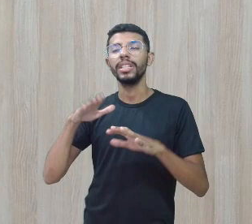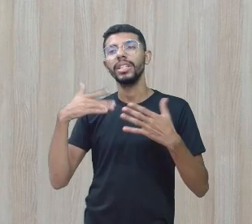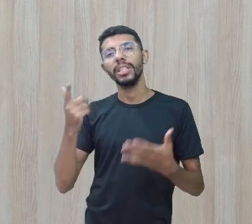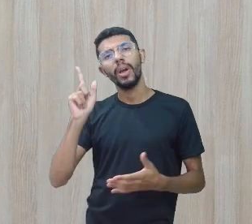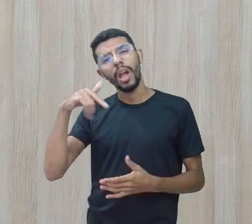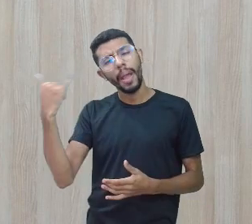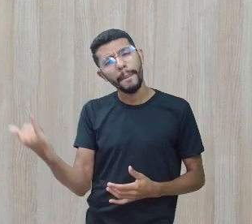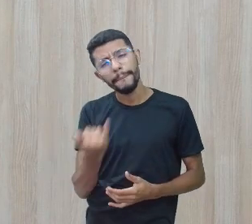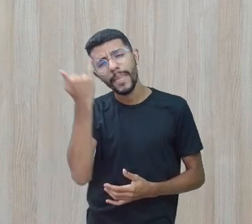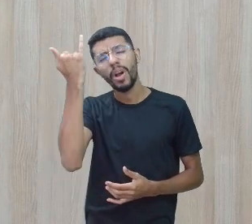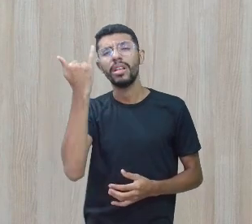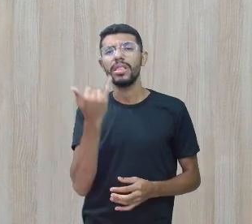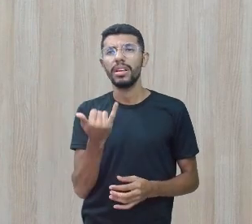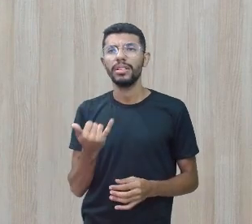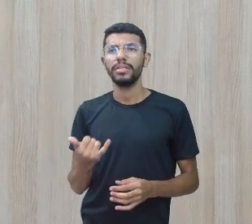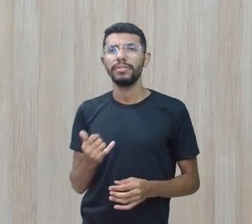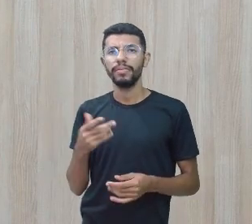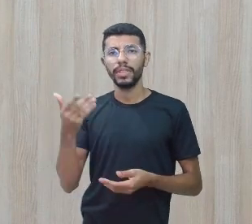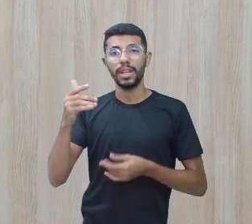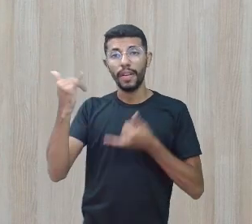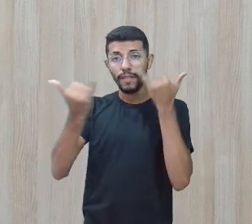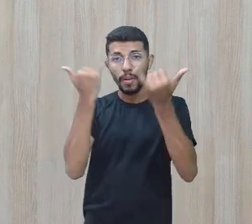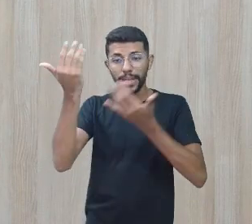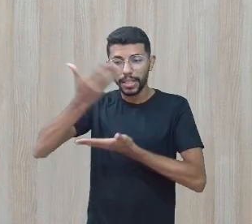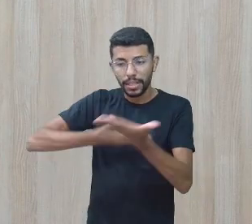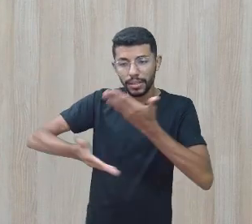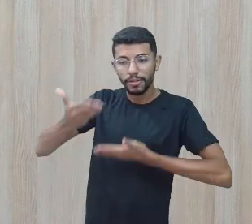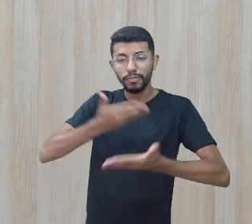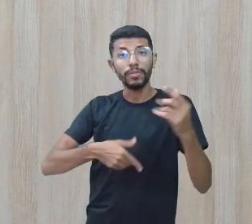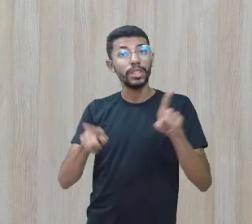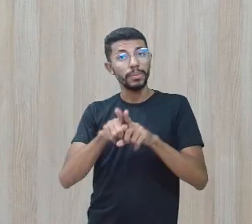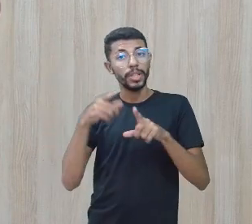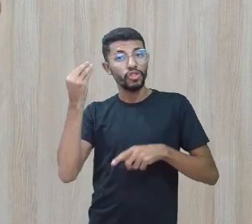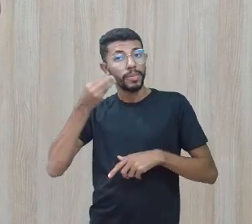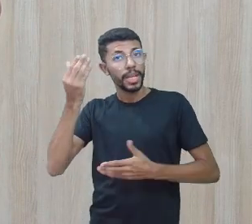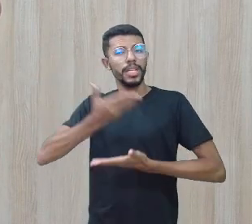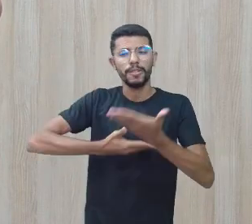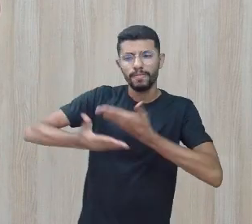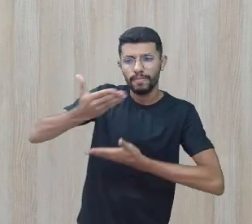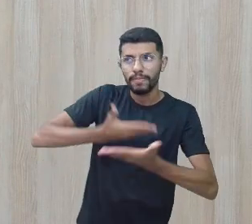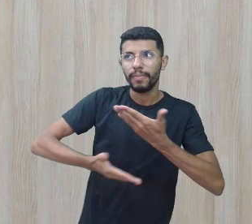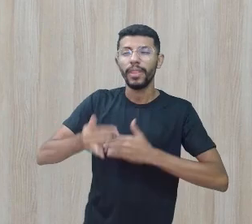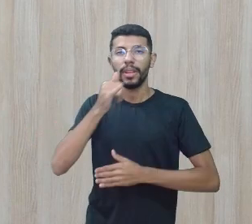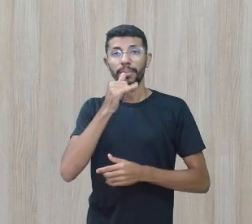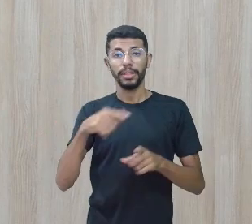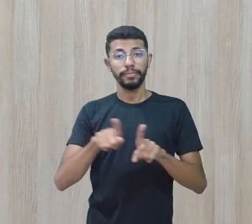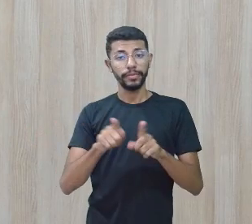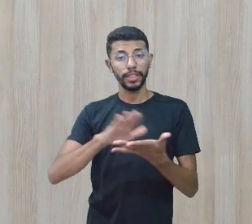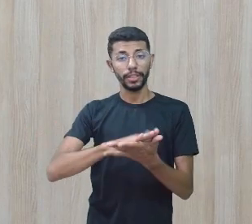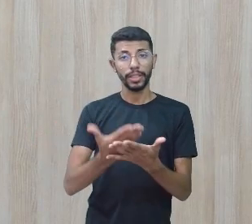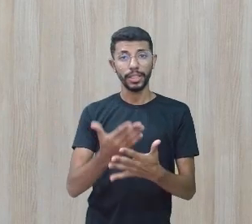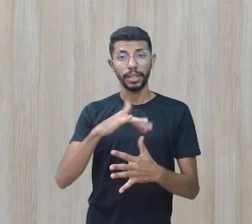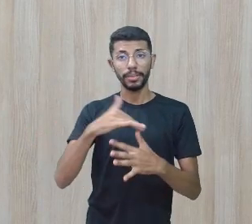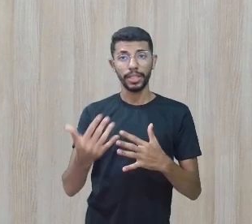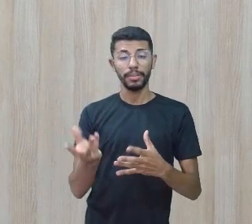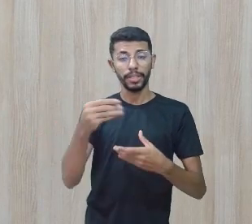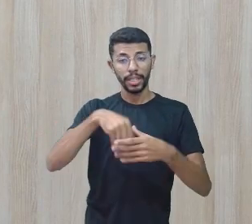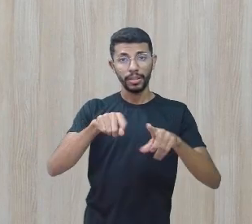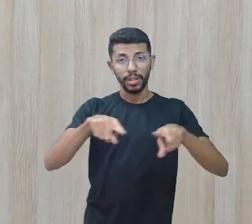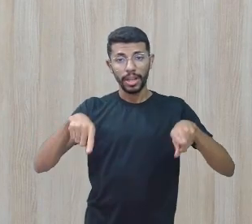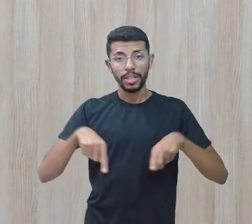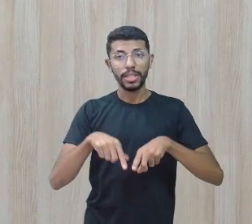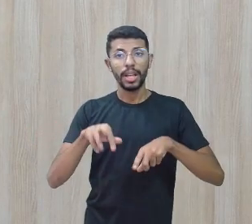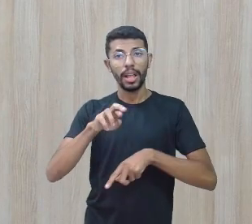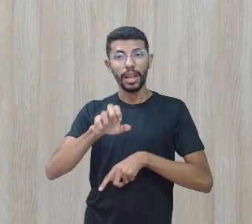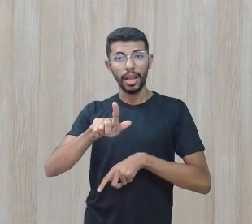importante. Essa troca de informações e de experiências. O intérprete que está na sala regular também pode